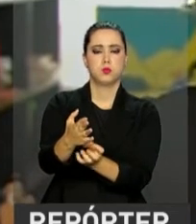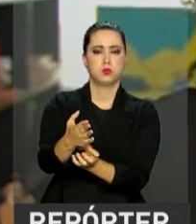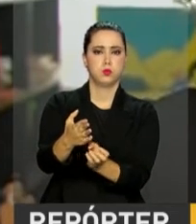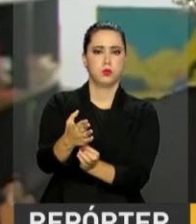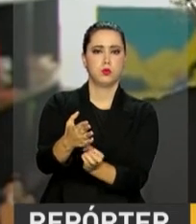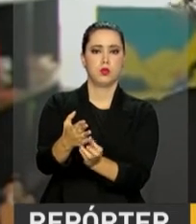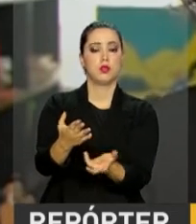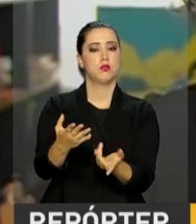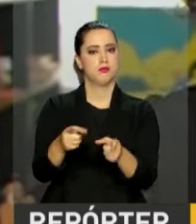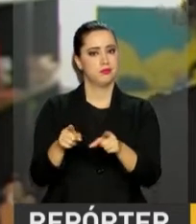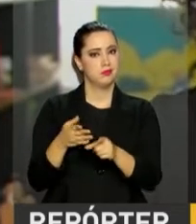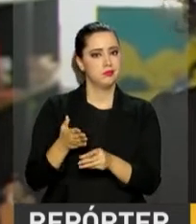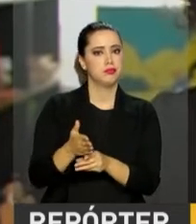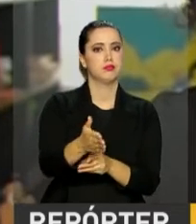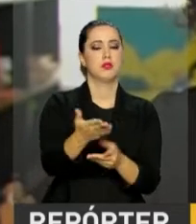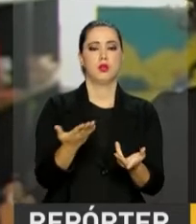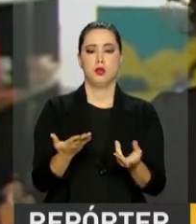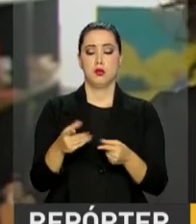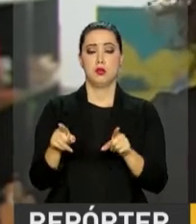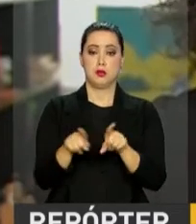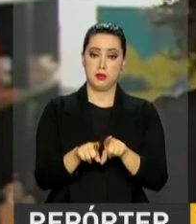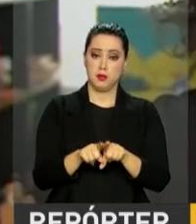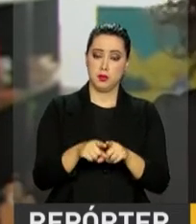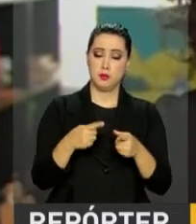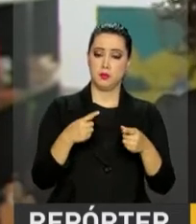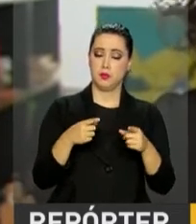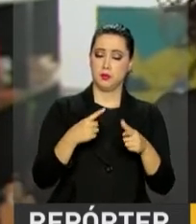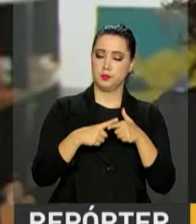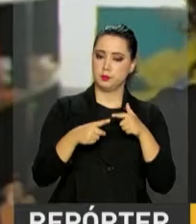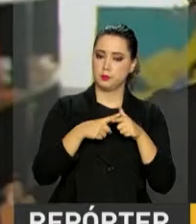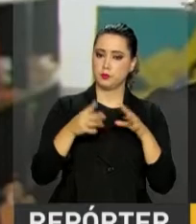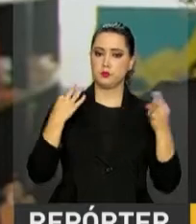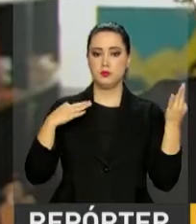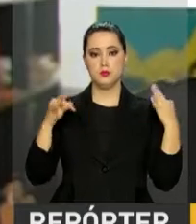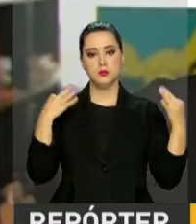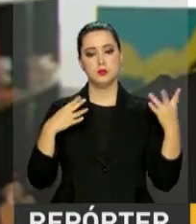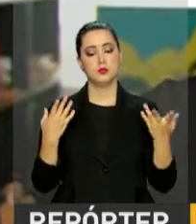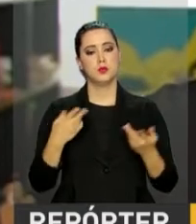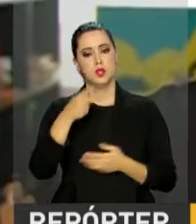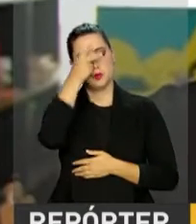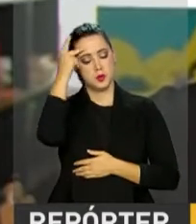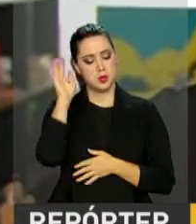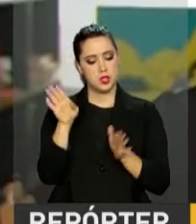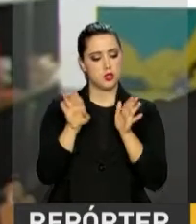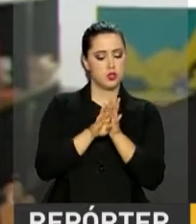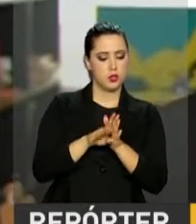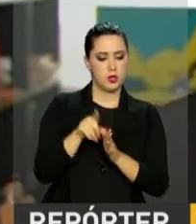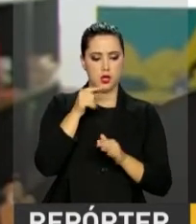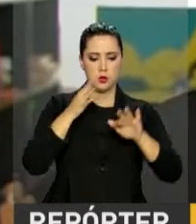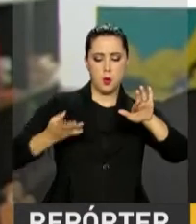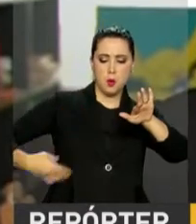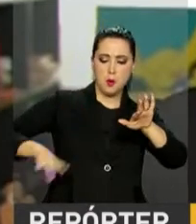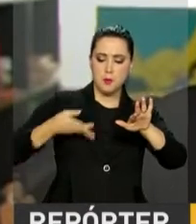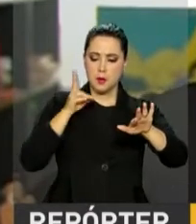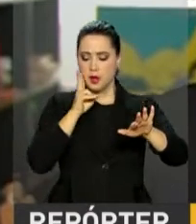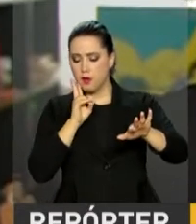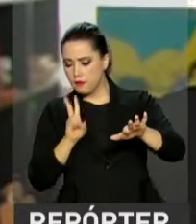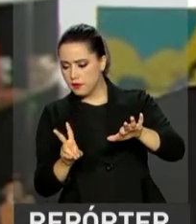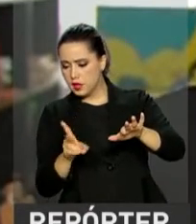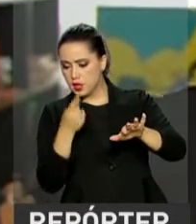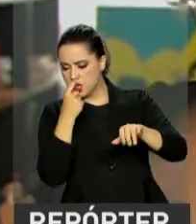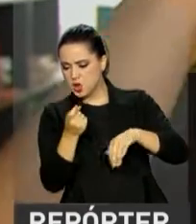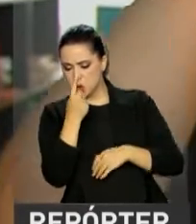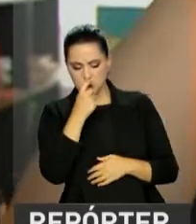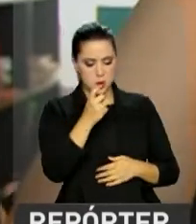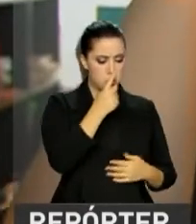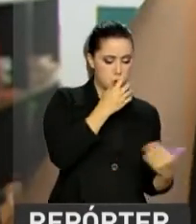motores e tudo mais mas tem principalmente o impacto no setor do turismo então quem é que chega numa praia e encontrar lixo quem é